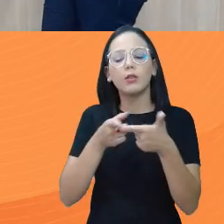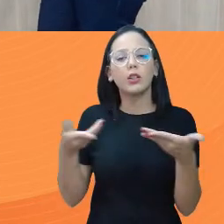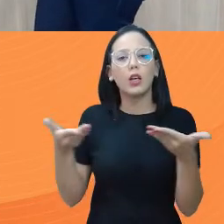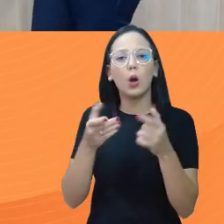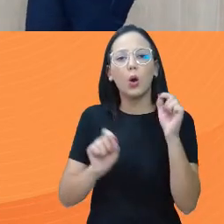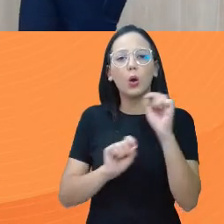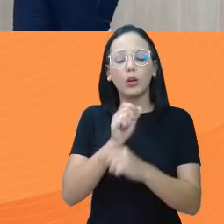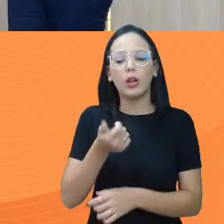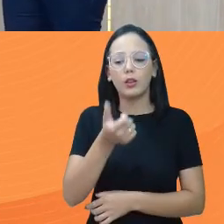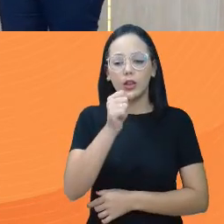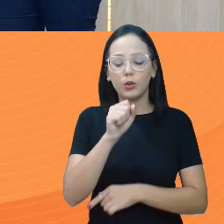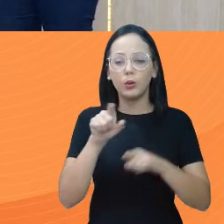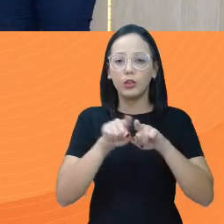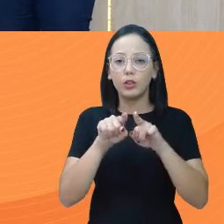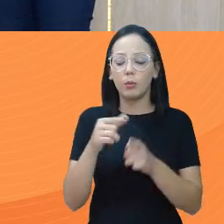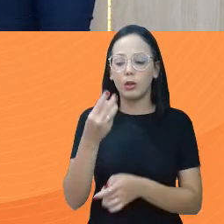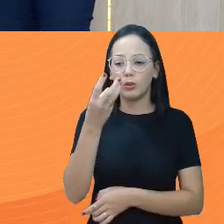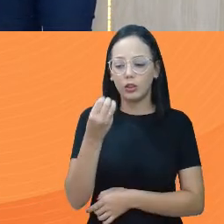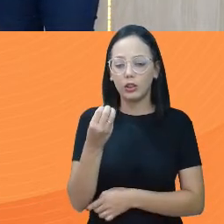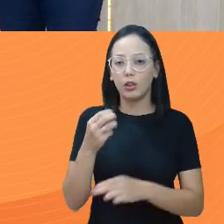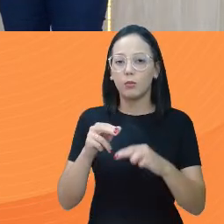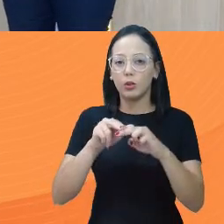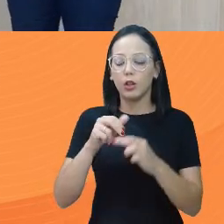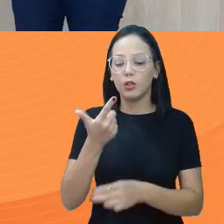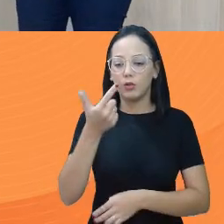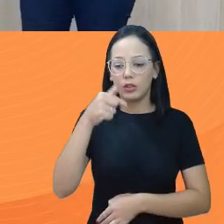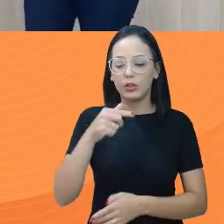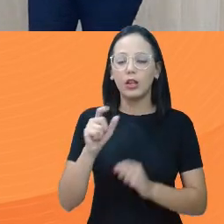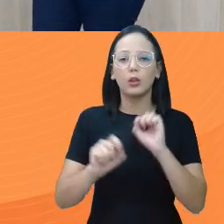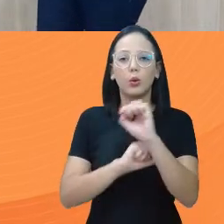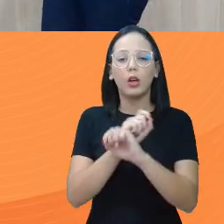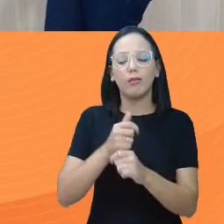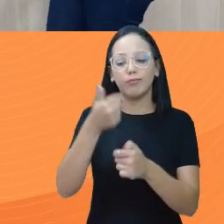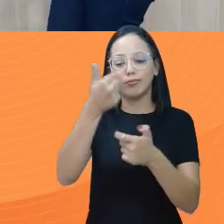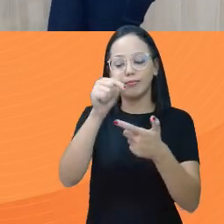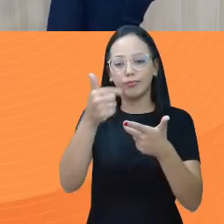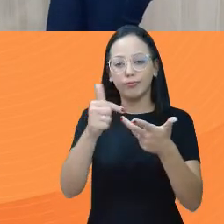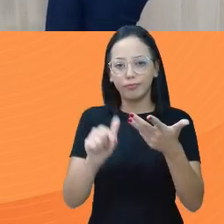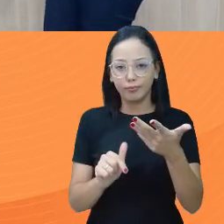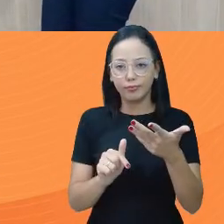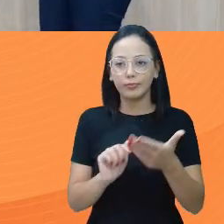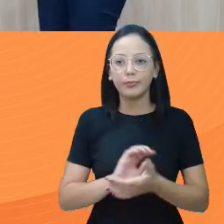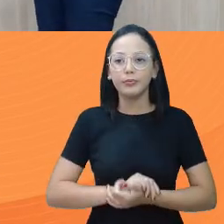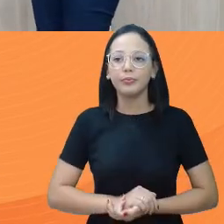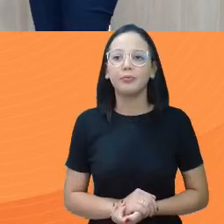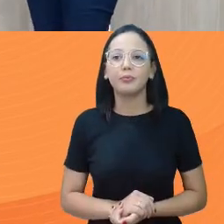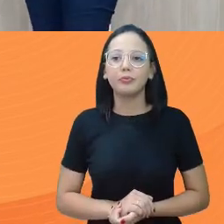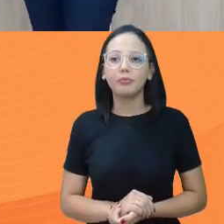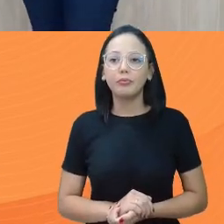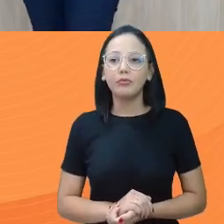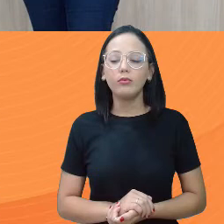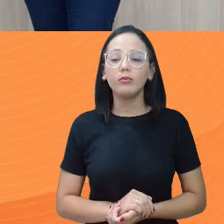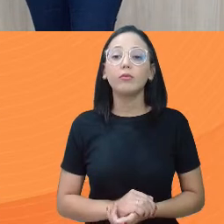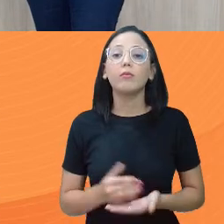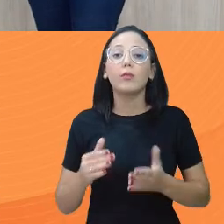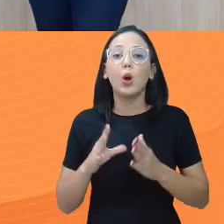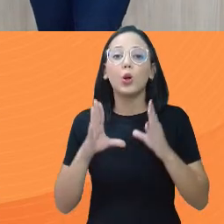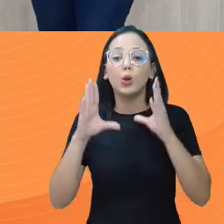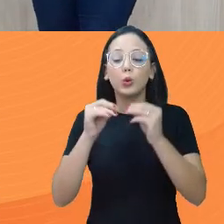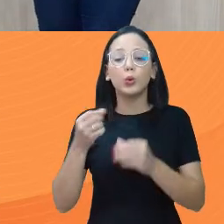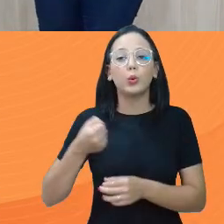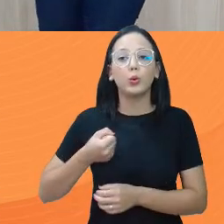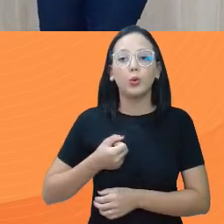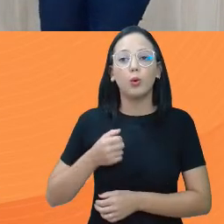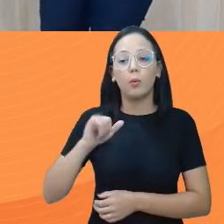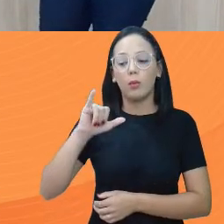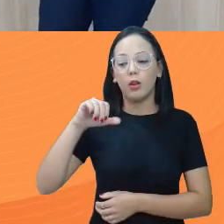o 18 e o 30. Então, o 27 ele está sendo repetido aí, beleza? Agora, a gente tem que todos os números são ímpares,